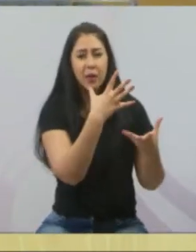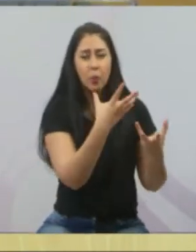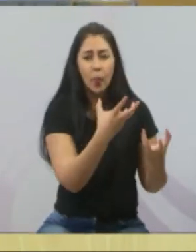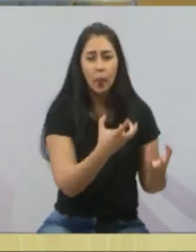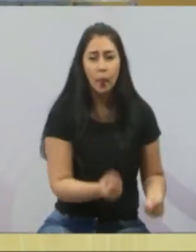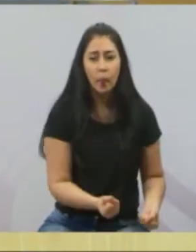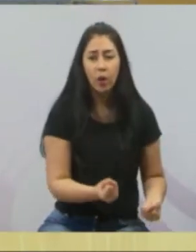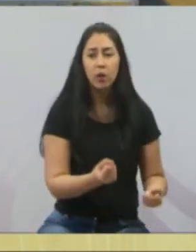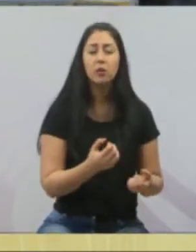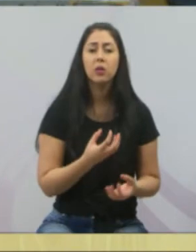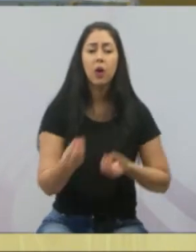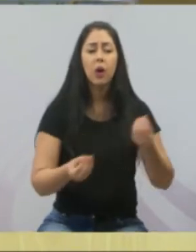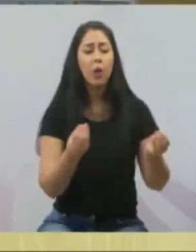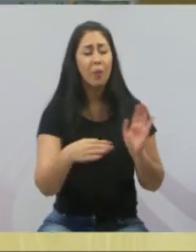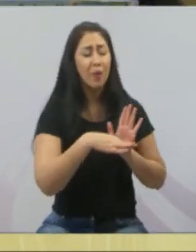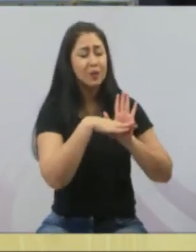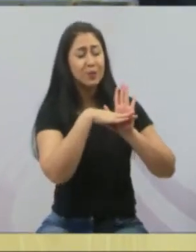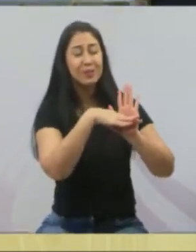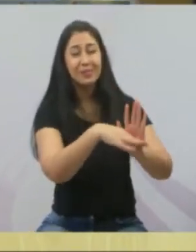emplacamento da Jacareí.